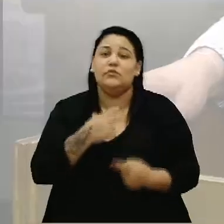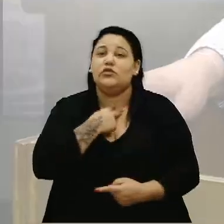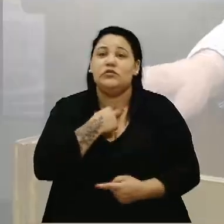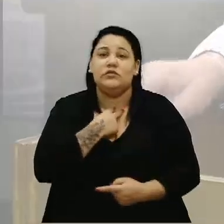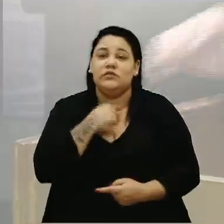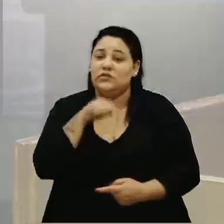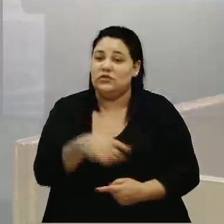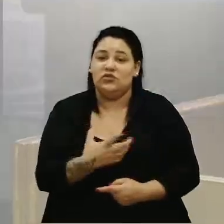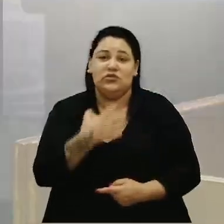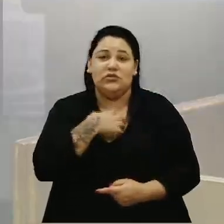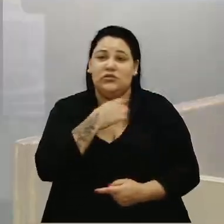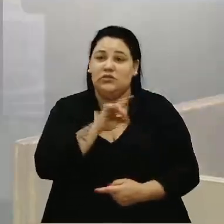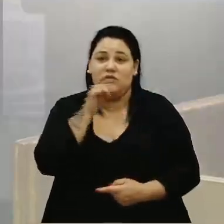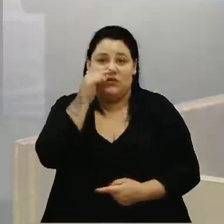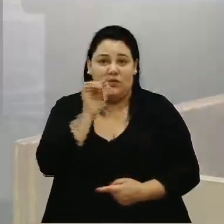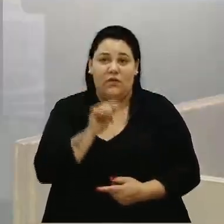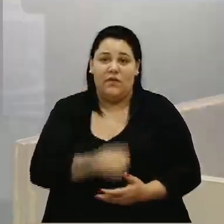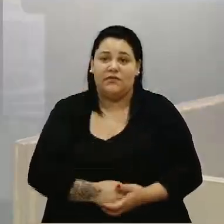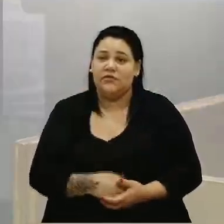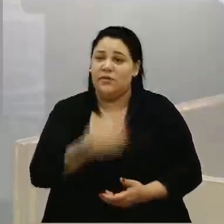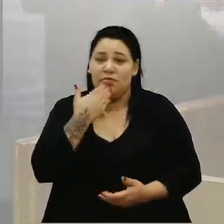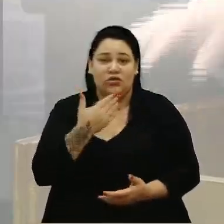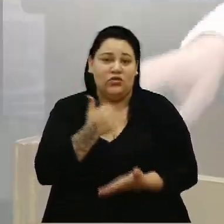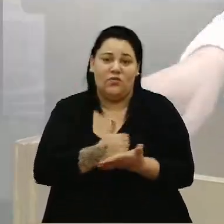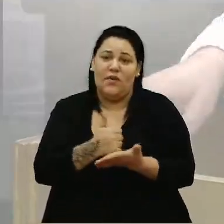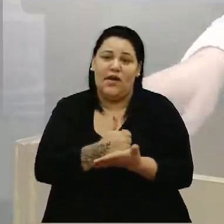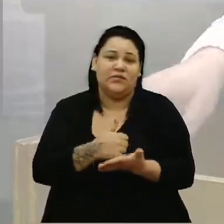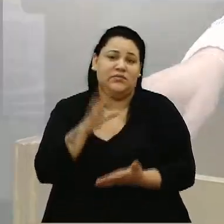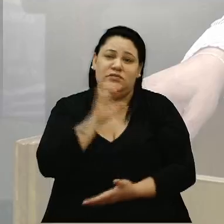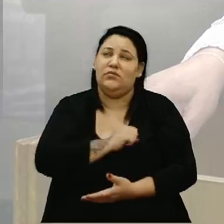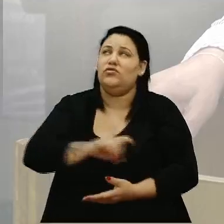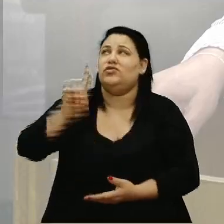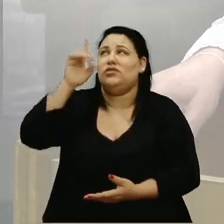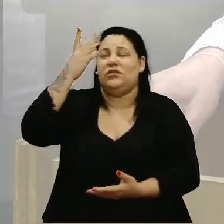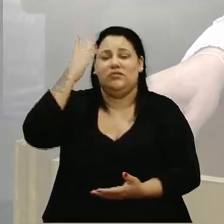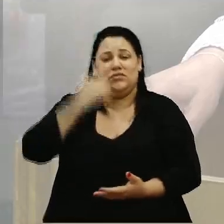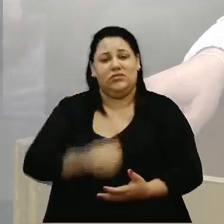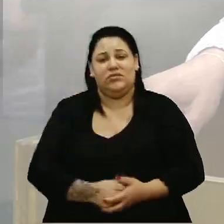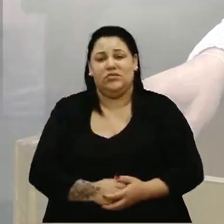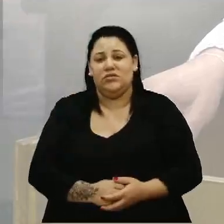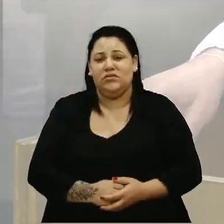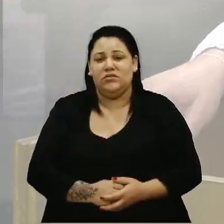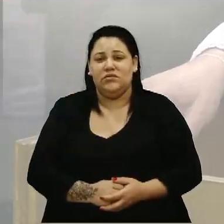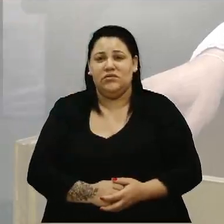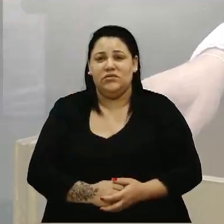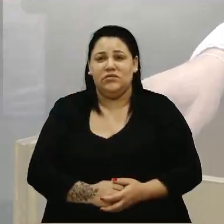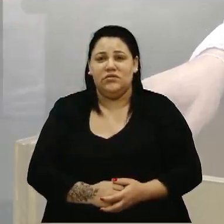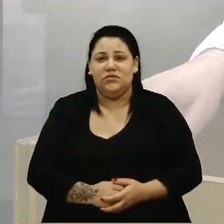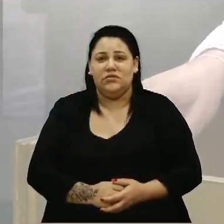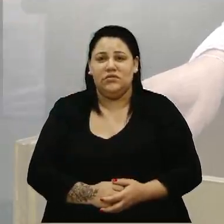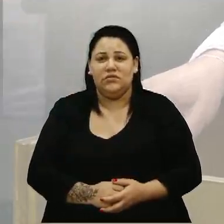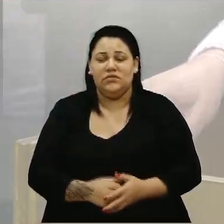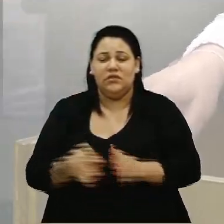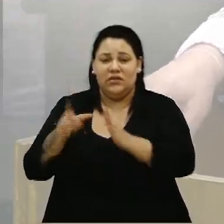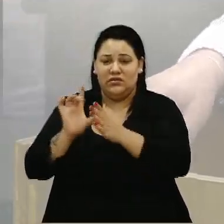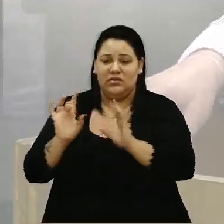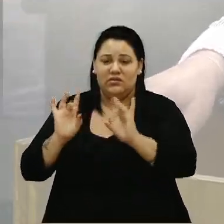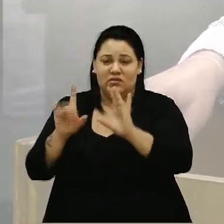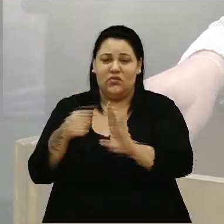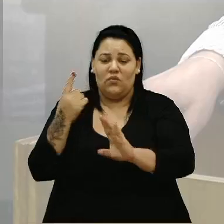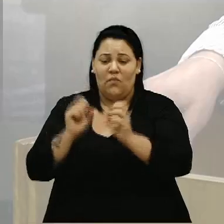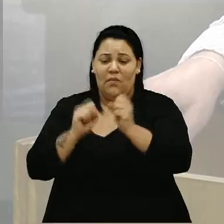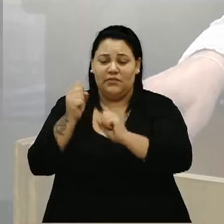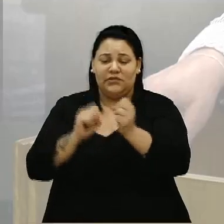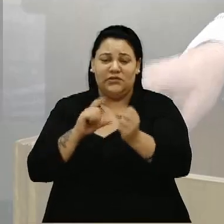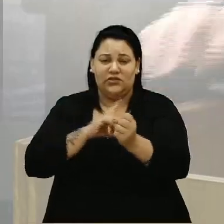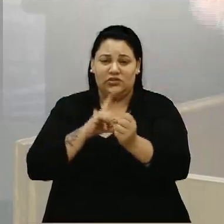assim, nós estamos pedindo feijão com arroz, pelo amor de Deus. Quando era só com essa empresa que tinha poucos